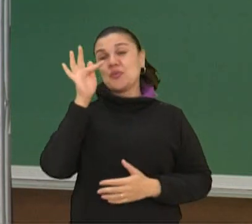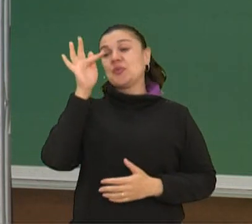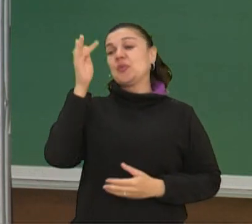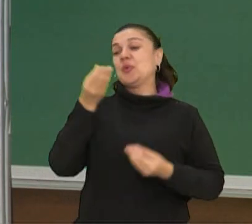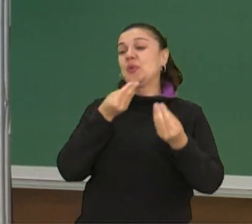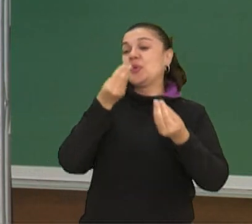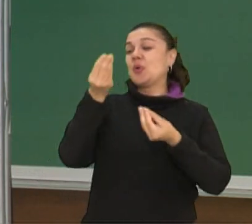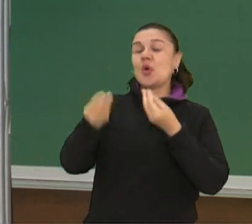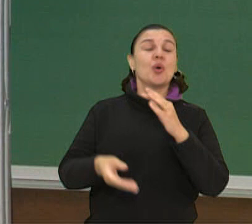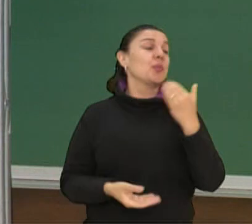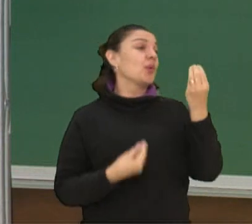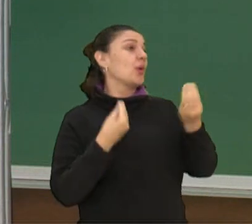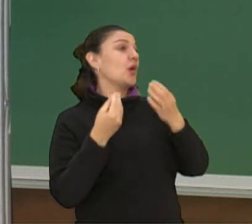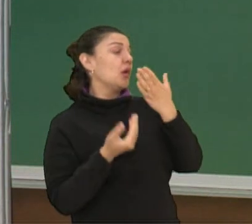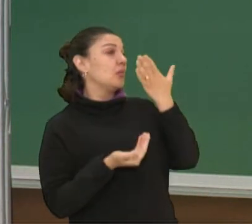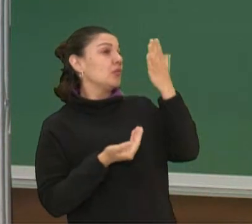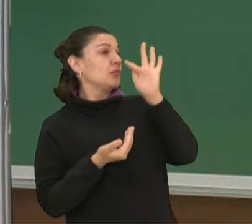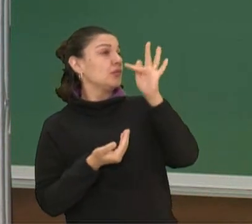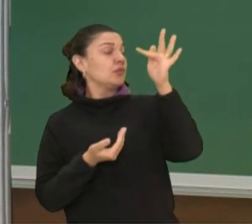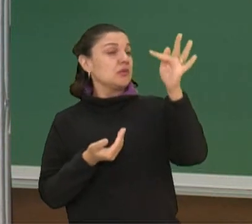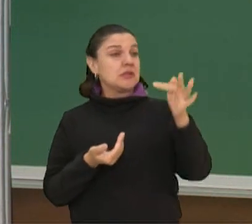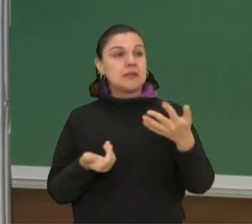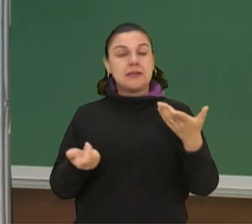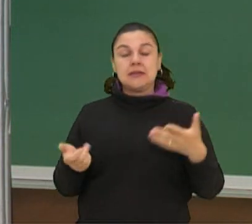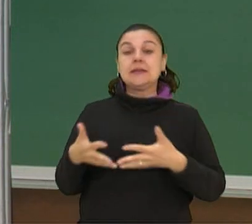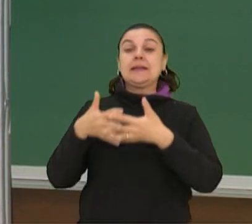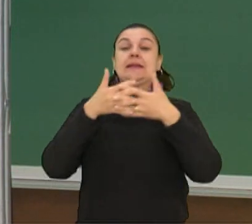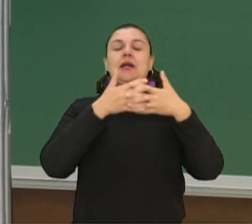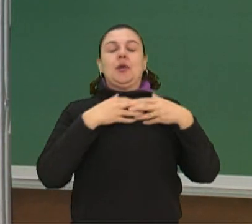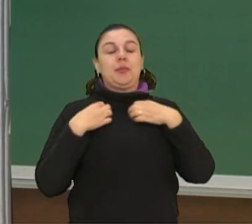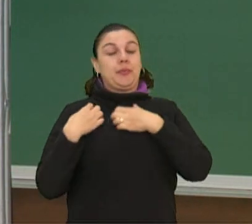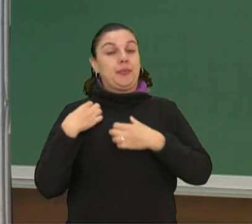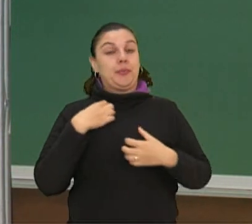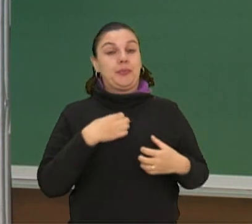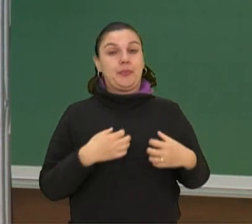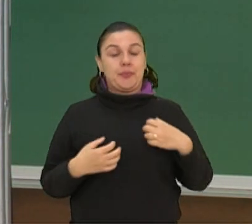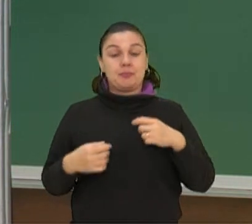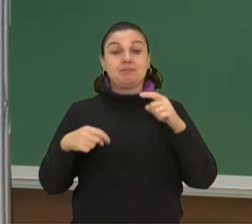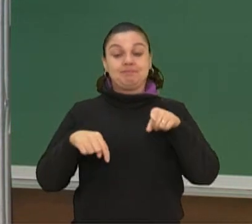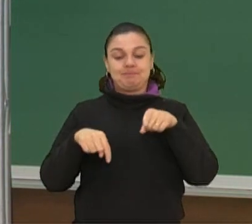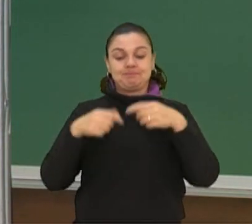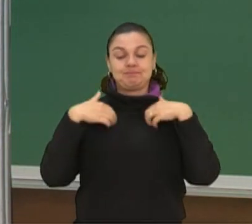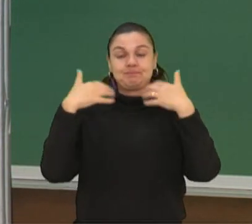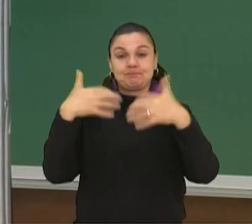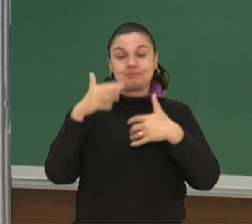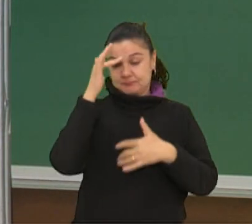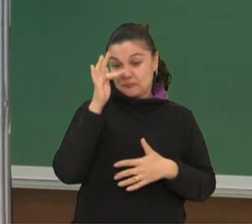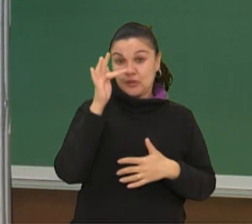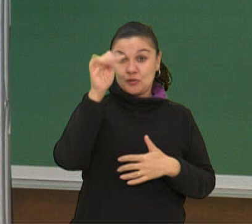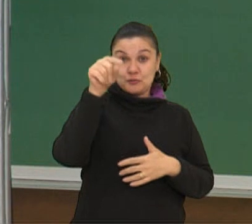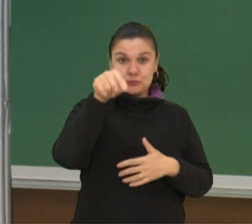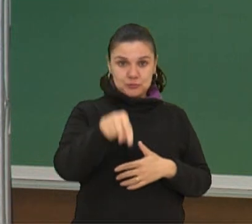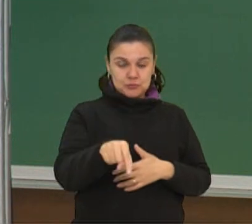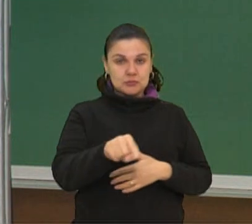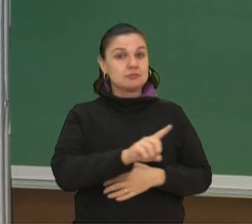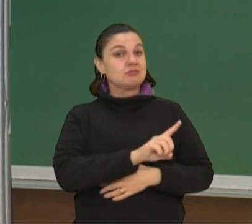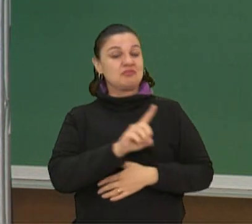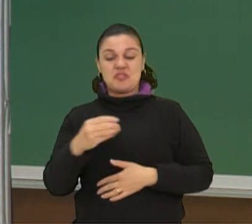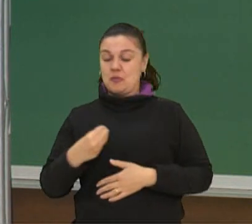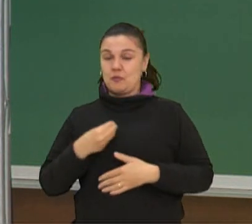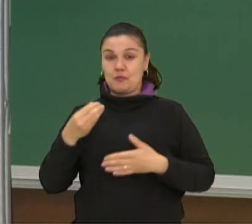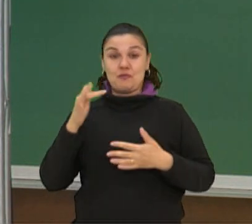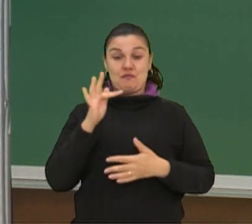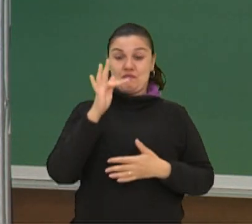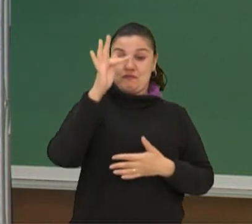com o presente, com hoje, usar a tua razão para resolver teus problemas cotidianos, fica lá preocupado